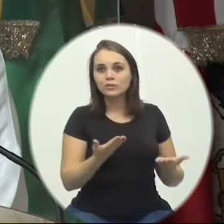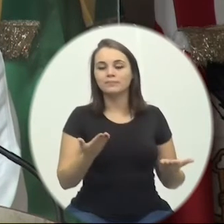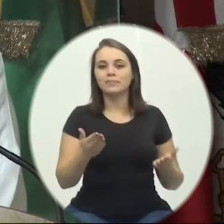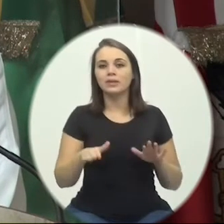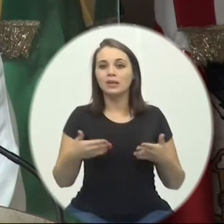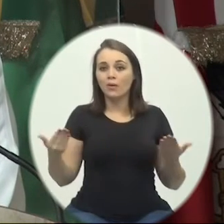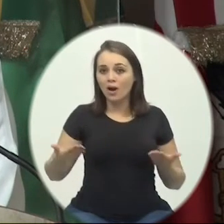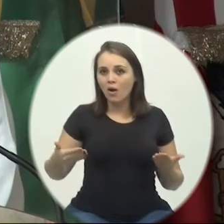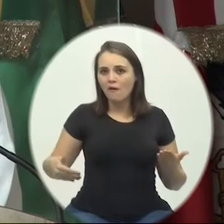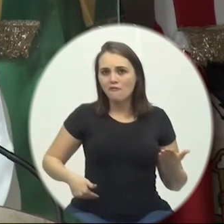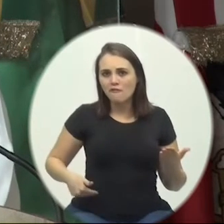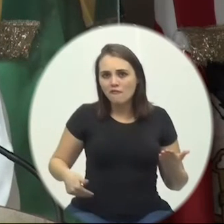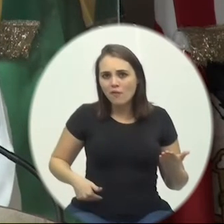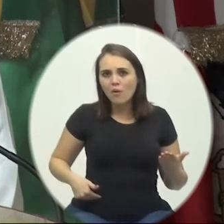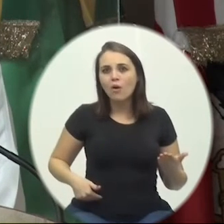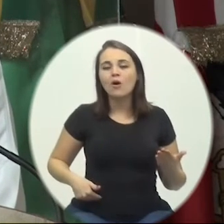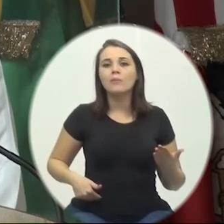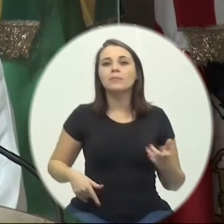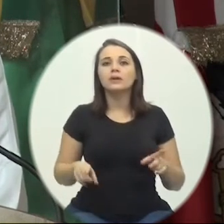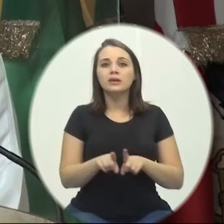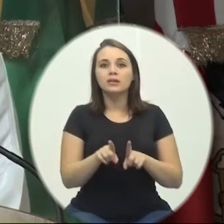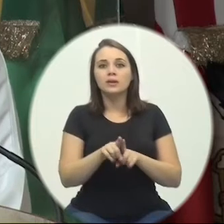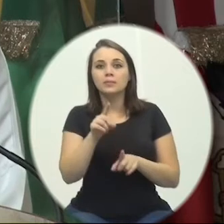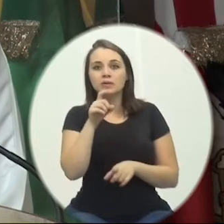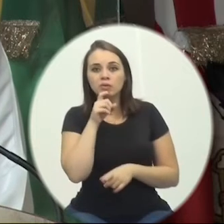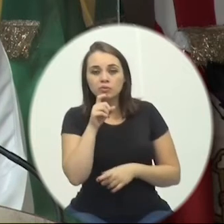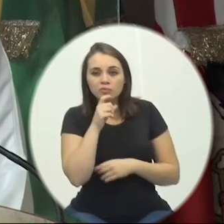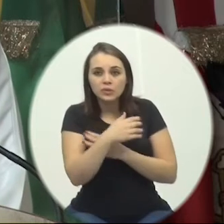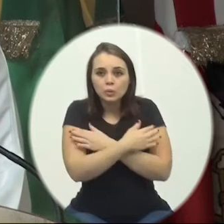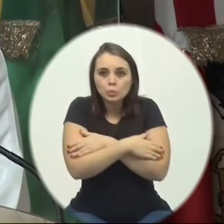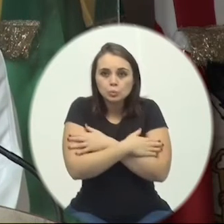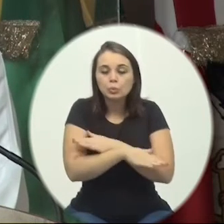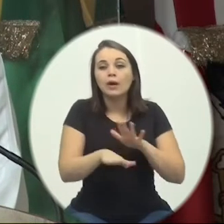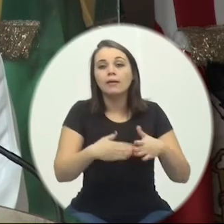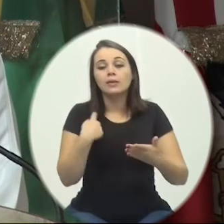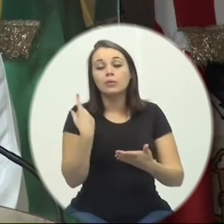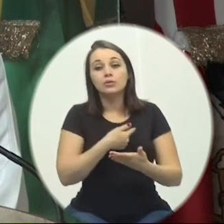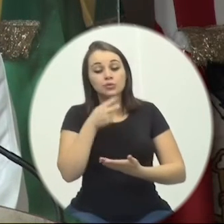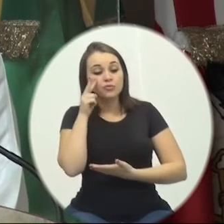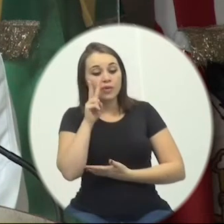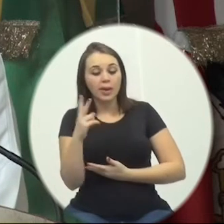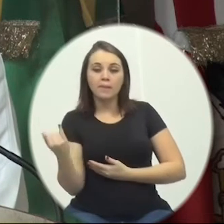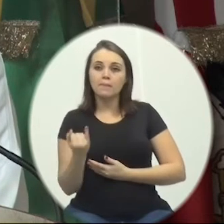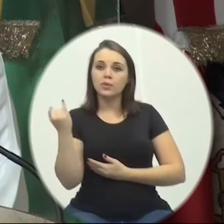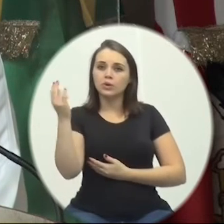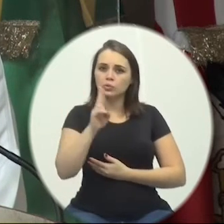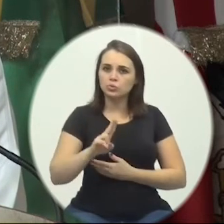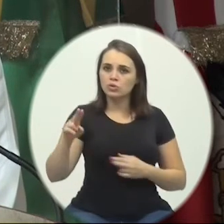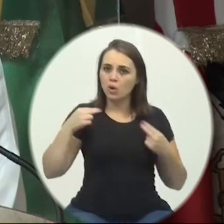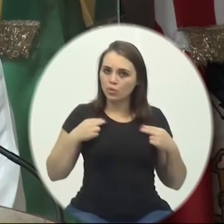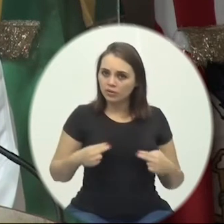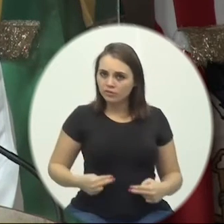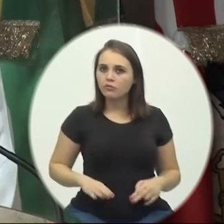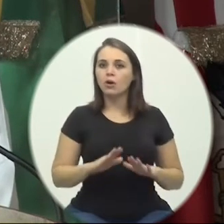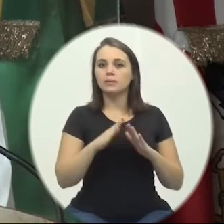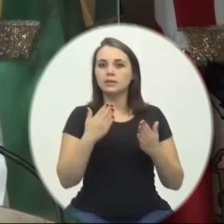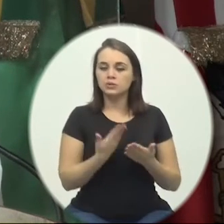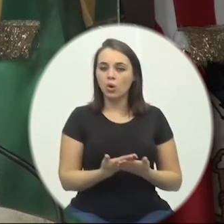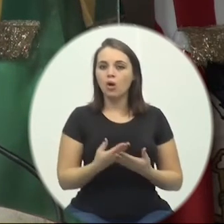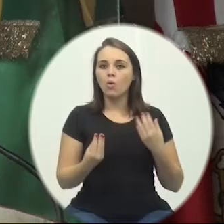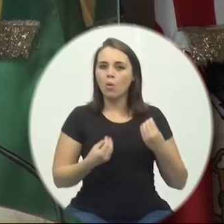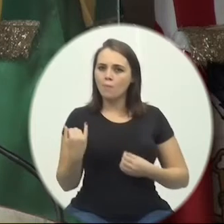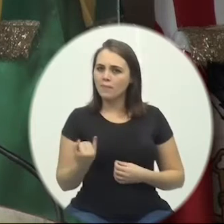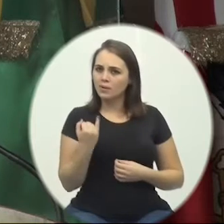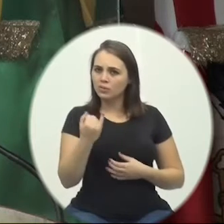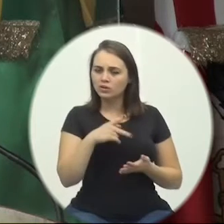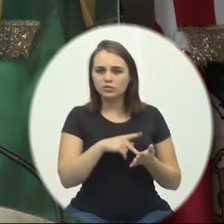está batendo na porta e também o frio, né? Então, a gente sabe da importância de vir uniformizados, da importância que é o uniforme